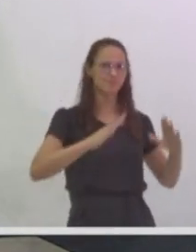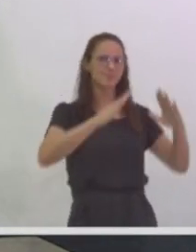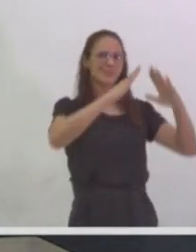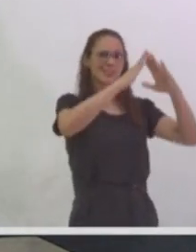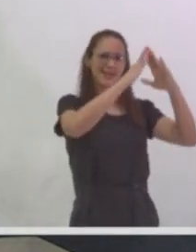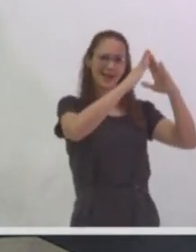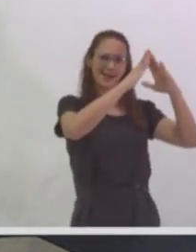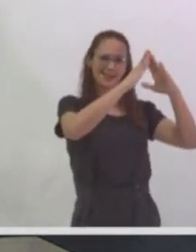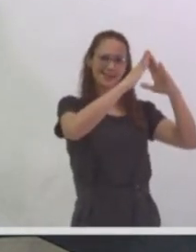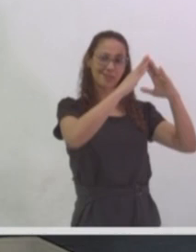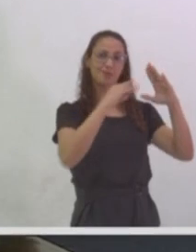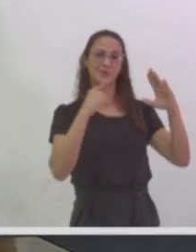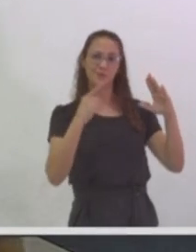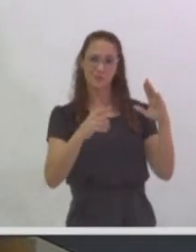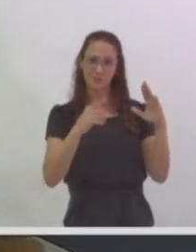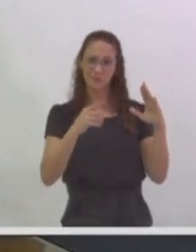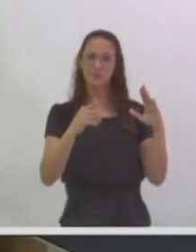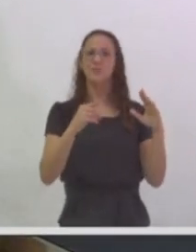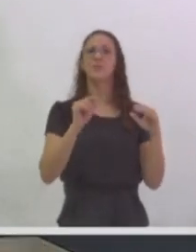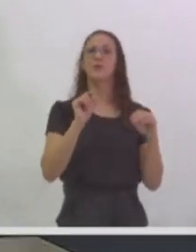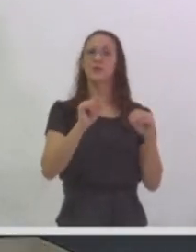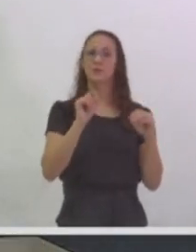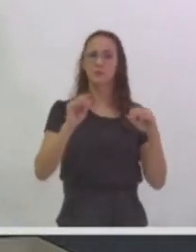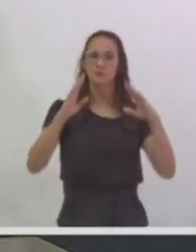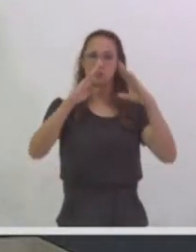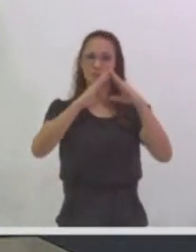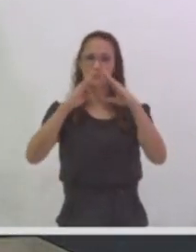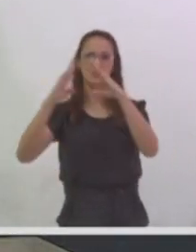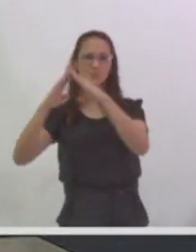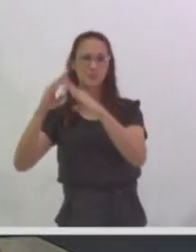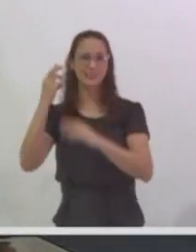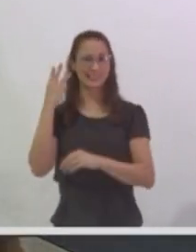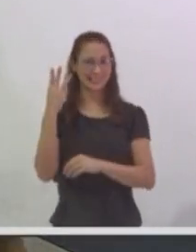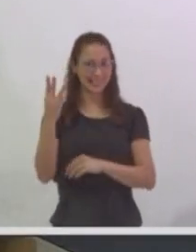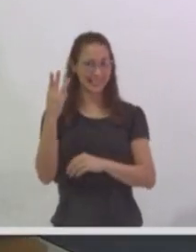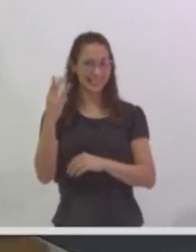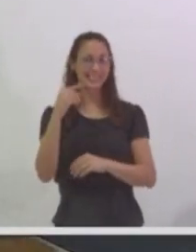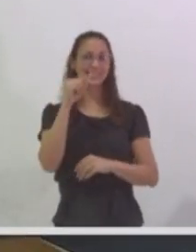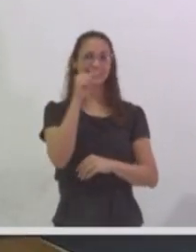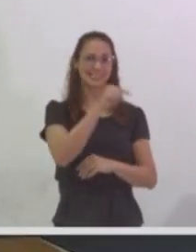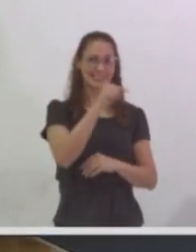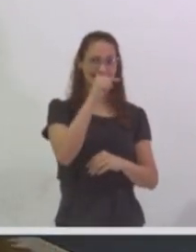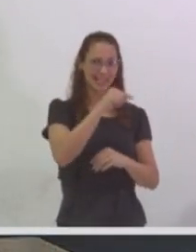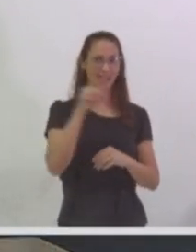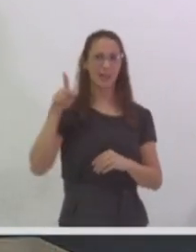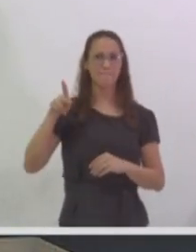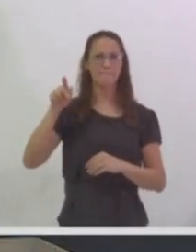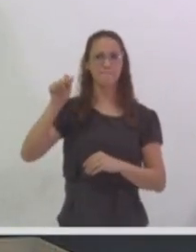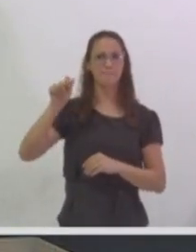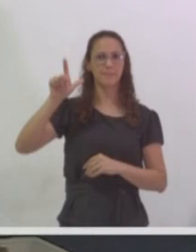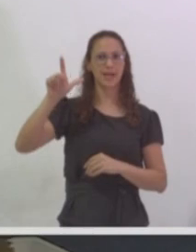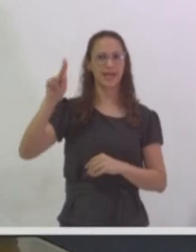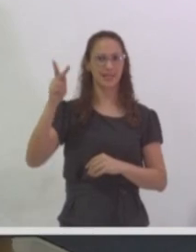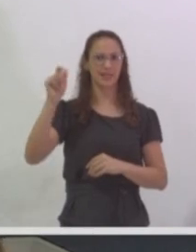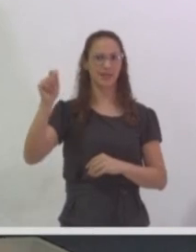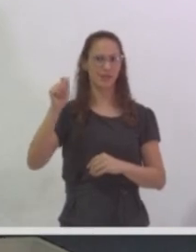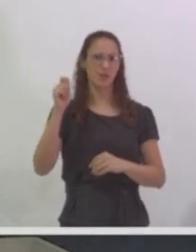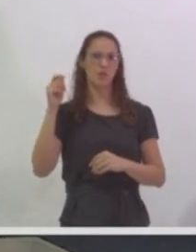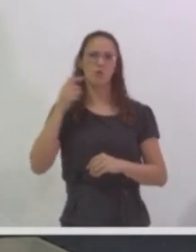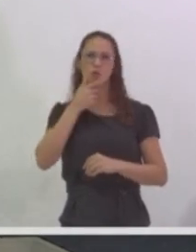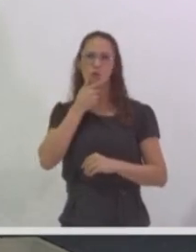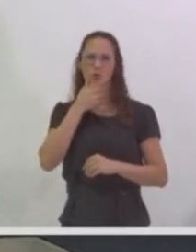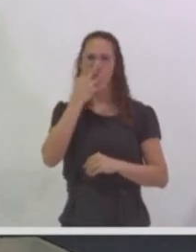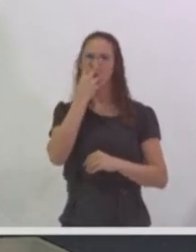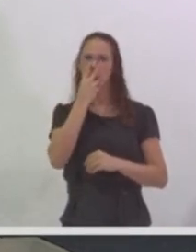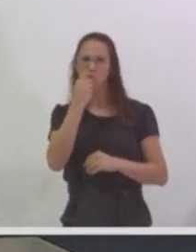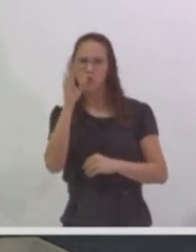início da história. O lobo mau veio, assoprou a de palha e derrubou, e o porquinho foi para de madeira. O lobo mau foi